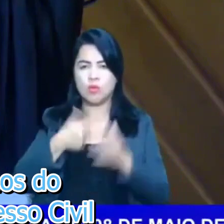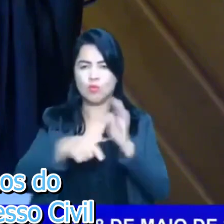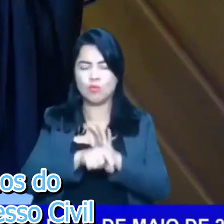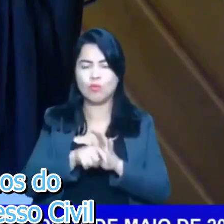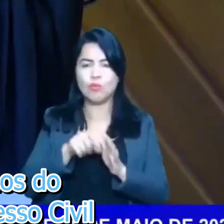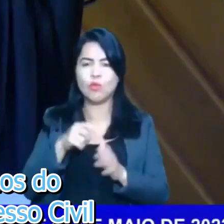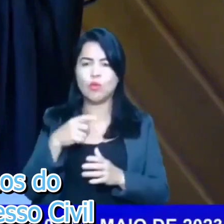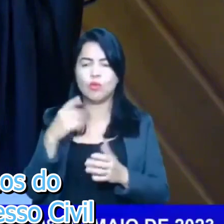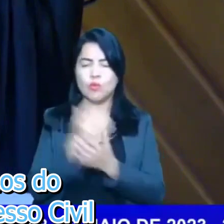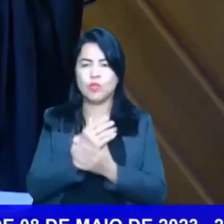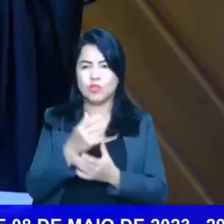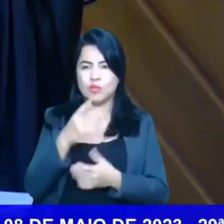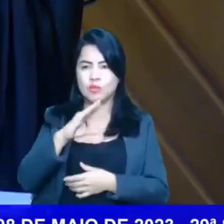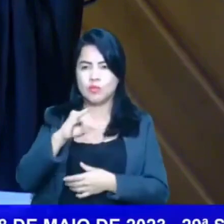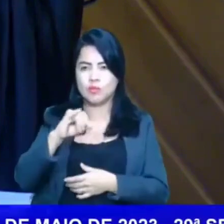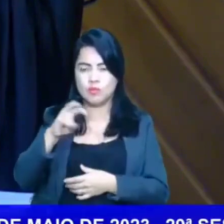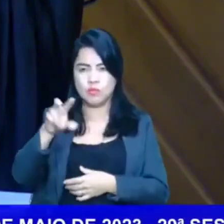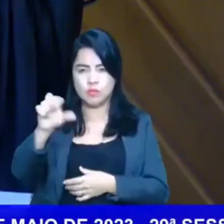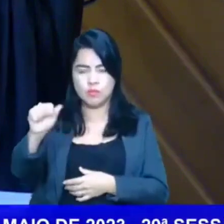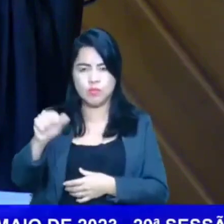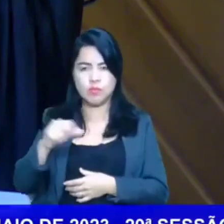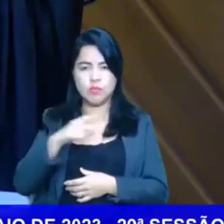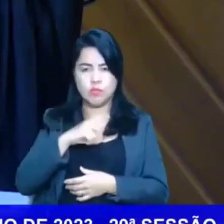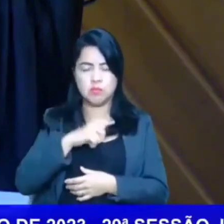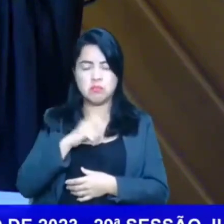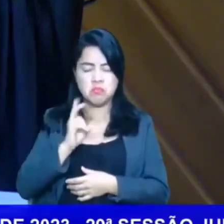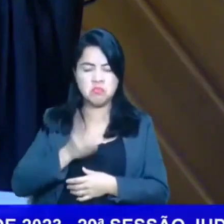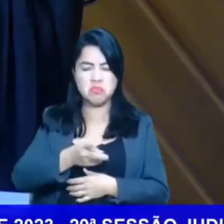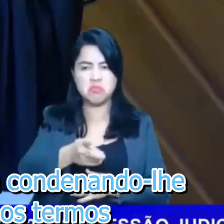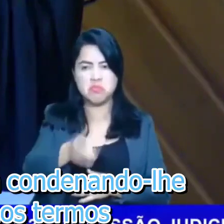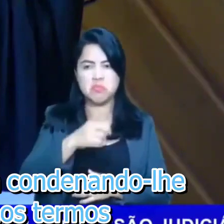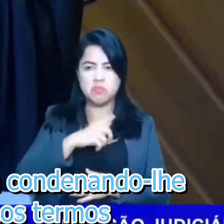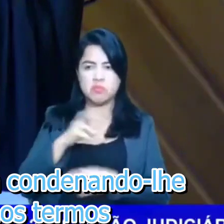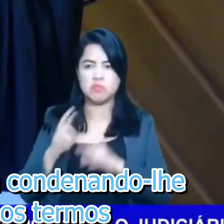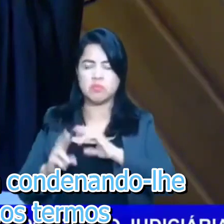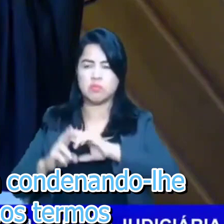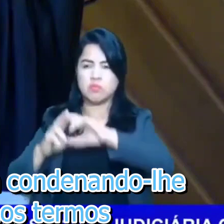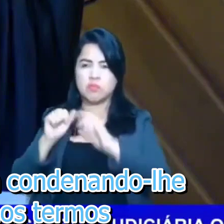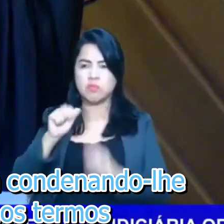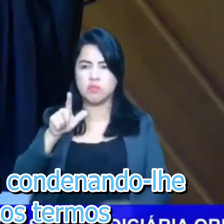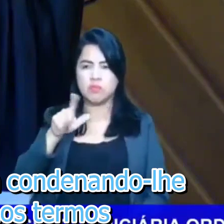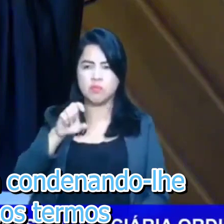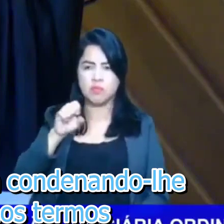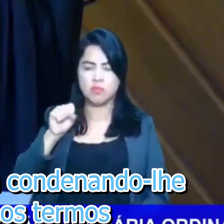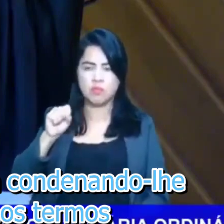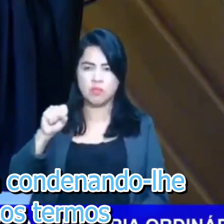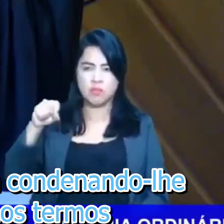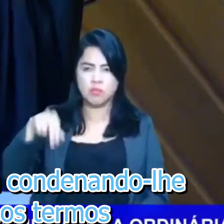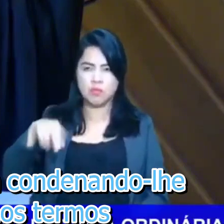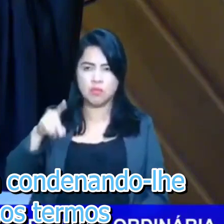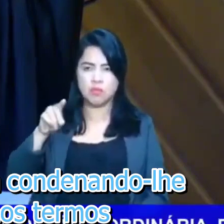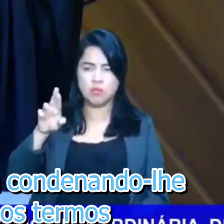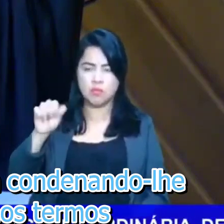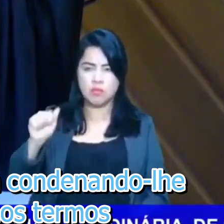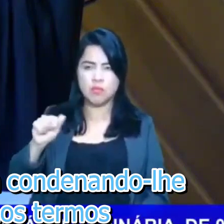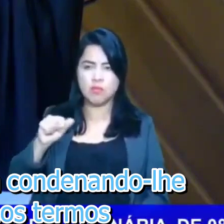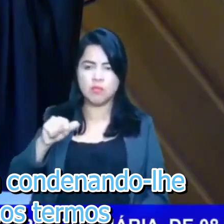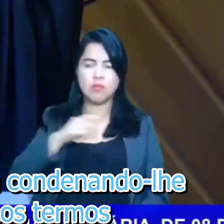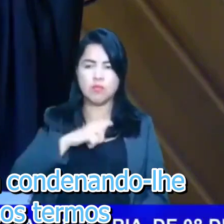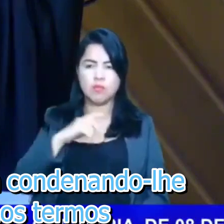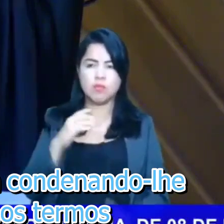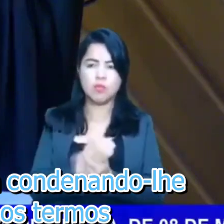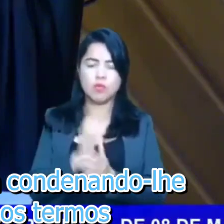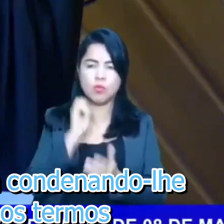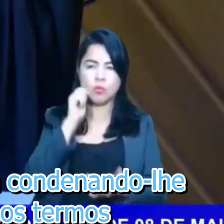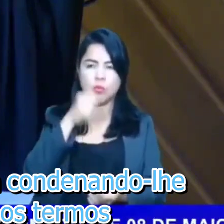Civil, e pela procedência da representação em face da representada Alessandra Furtado de Souza da Silva, condenando-lhe